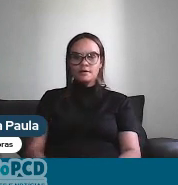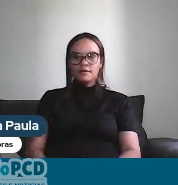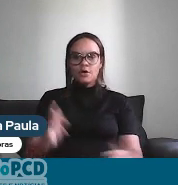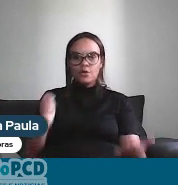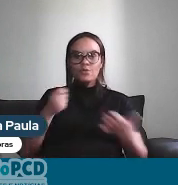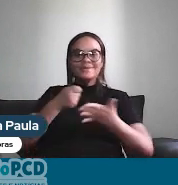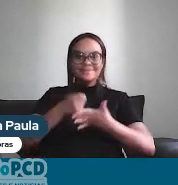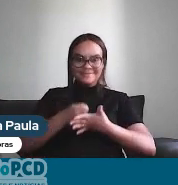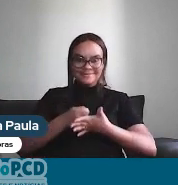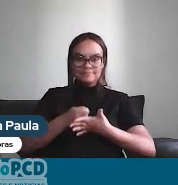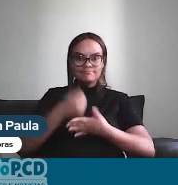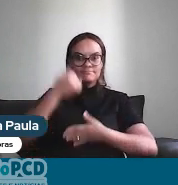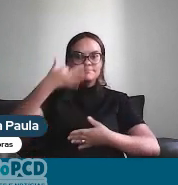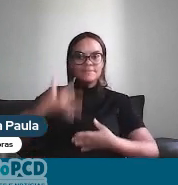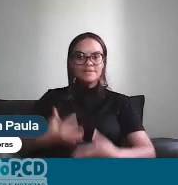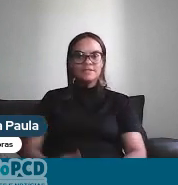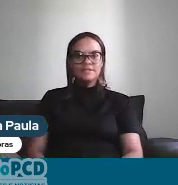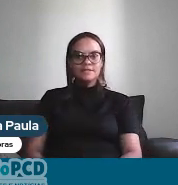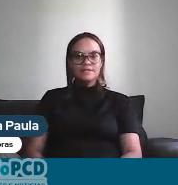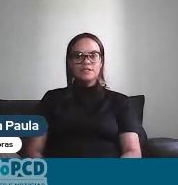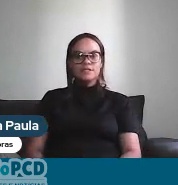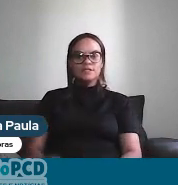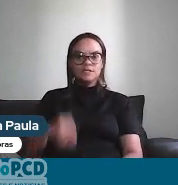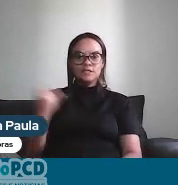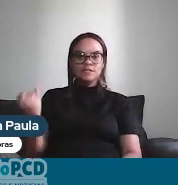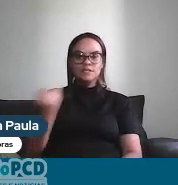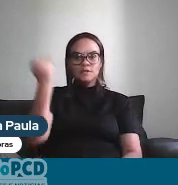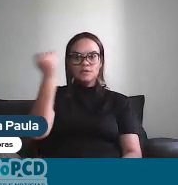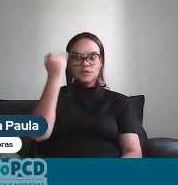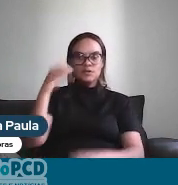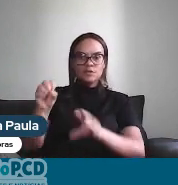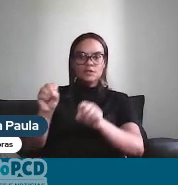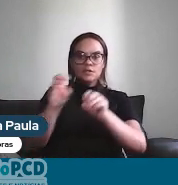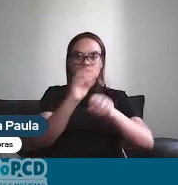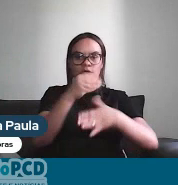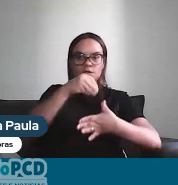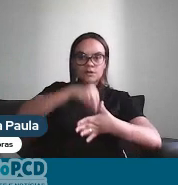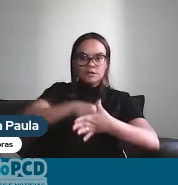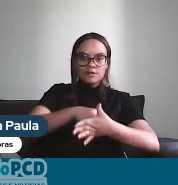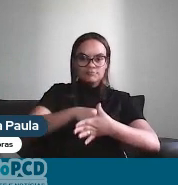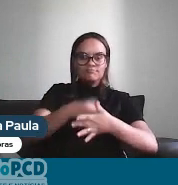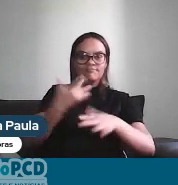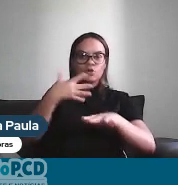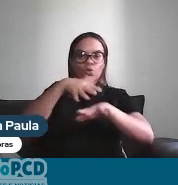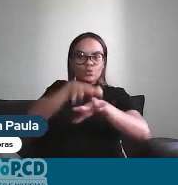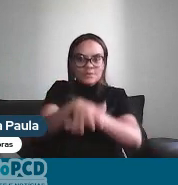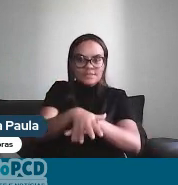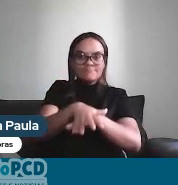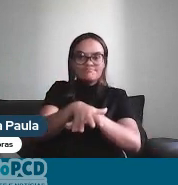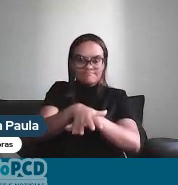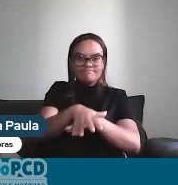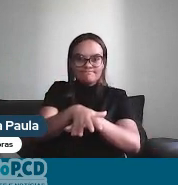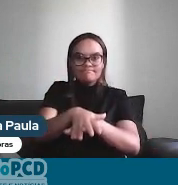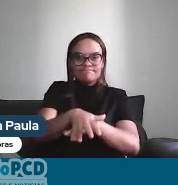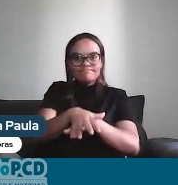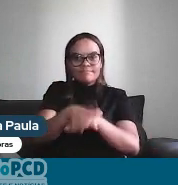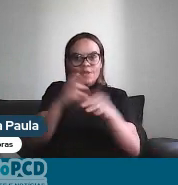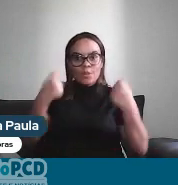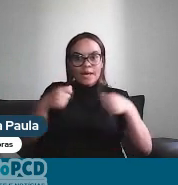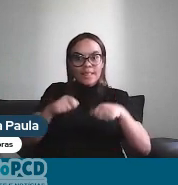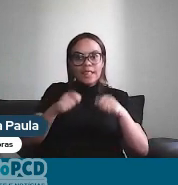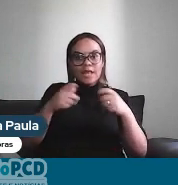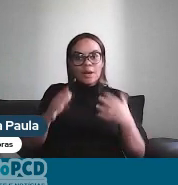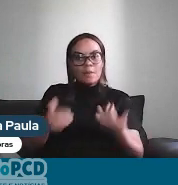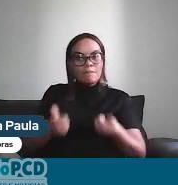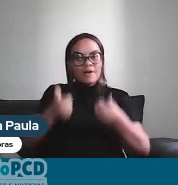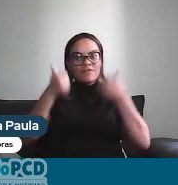reforçar: a importância da educação inclusiva. Porque nós precisamos cada vez